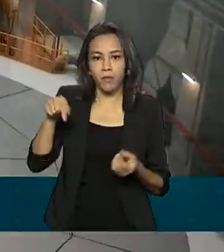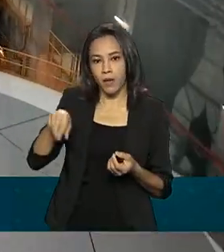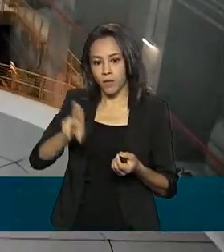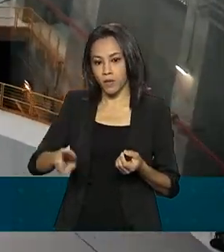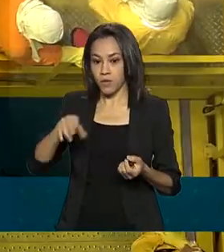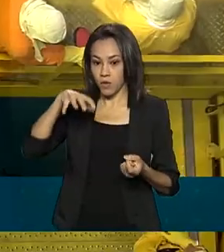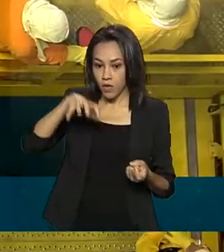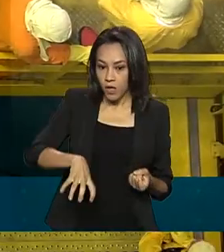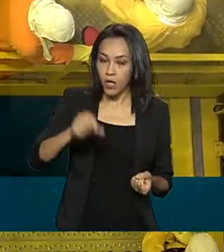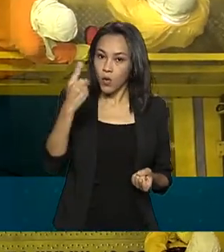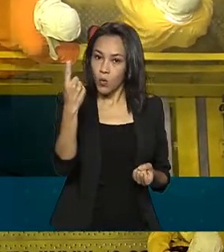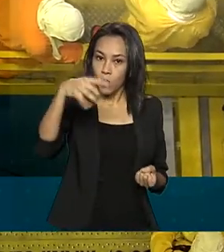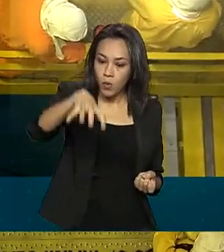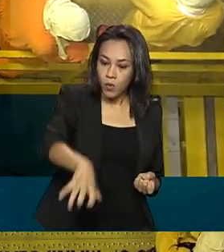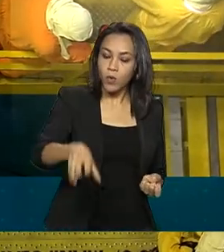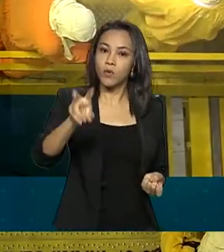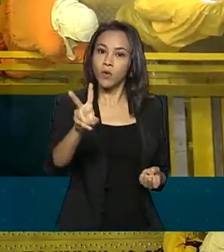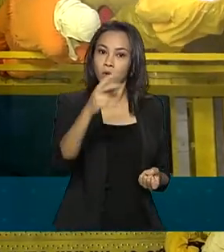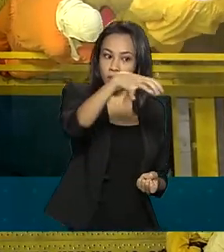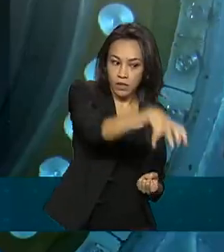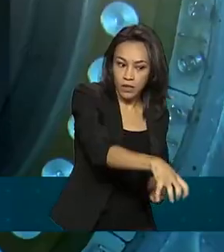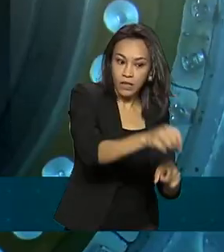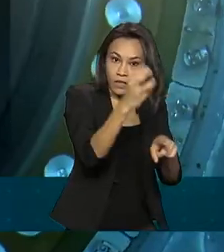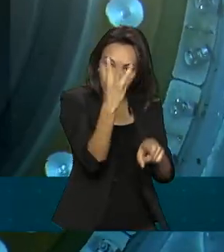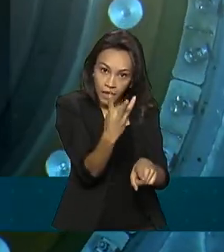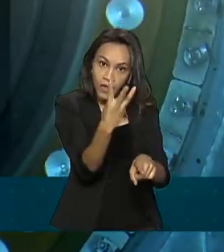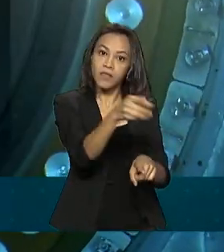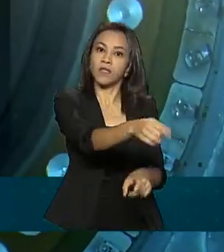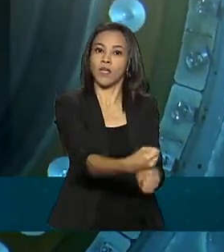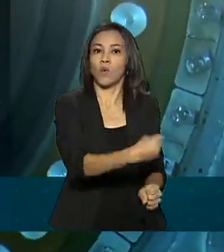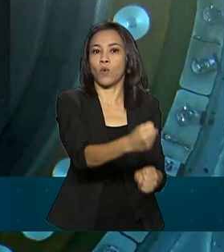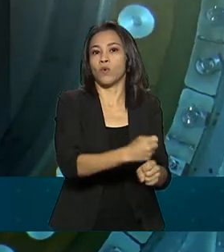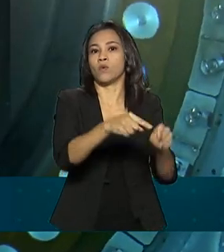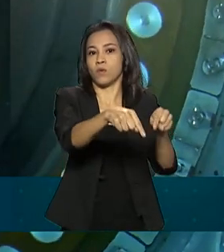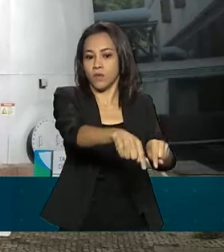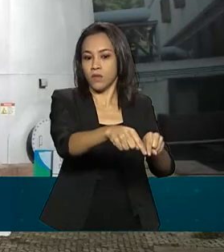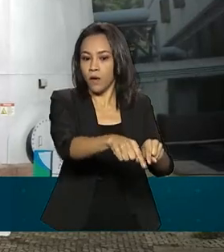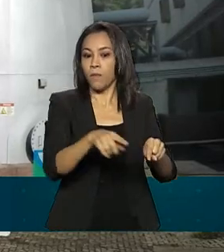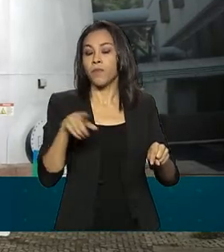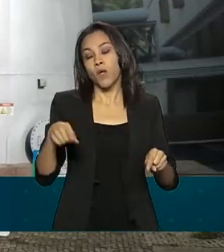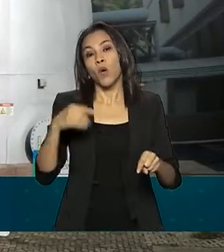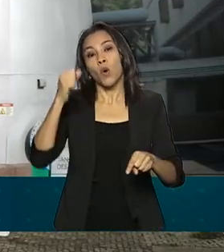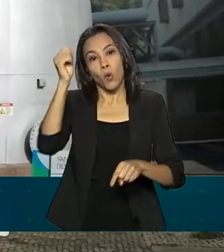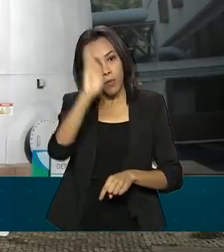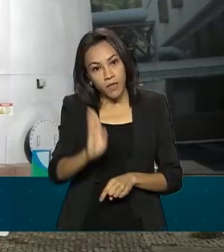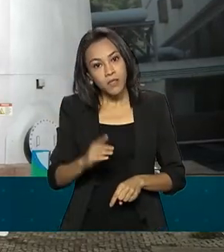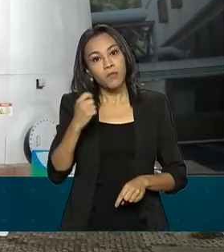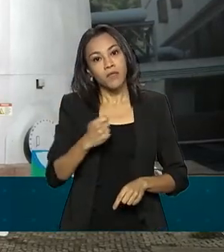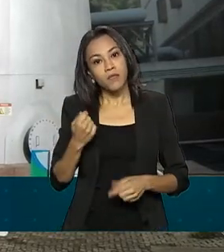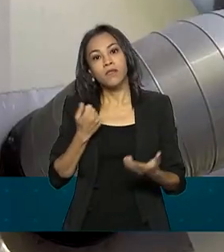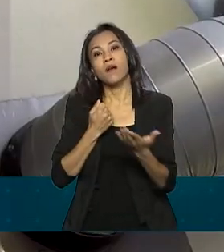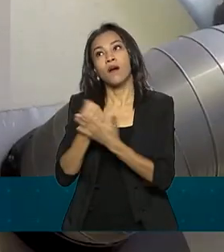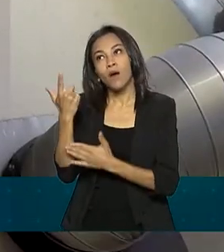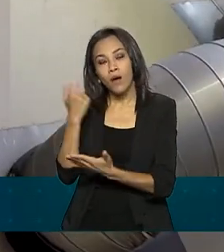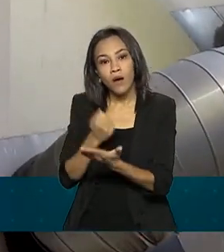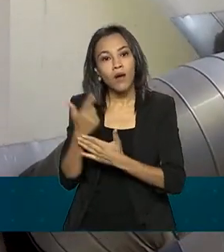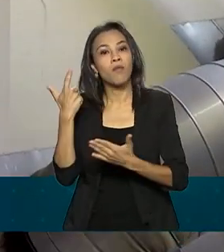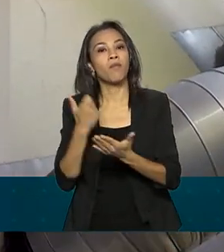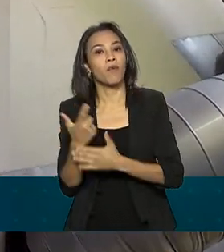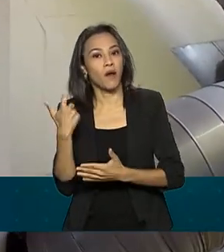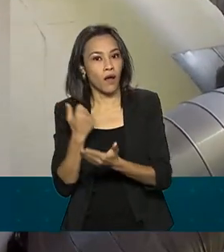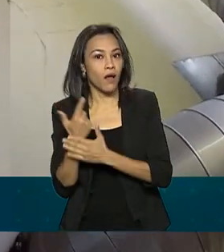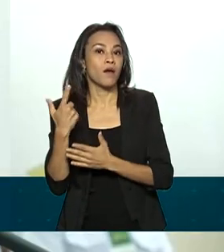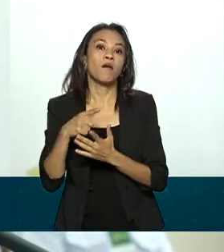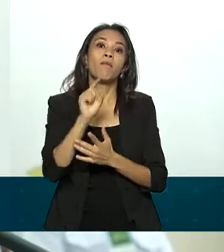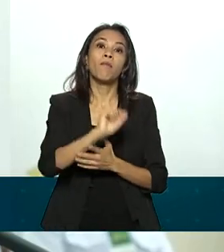e de Angra 3 Ainda em construção por enquanto O Brasil precisa importar o produto para atender a